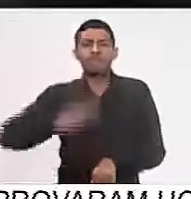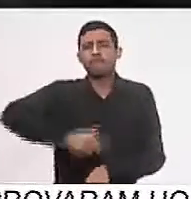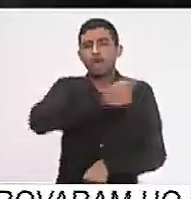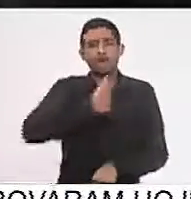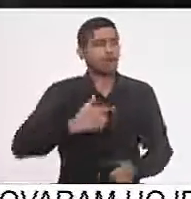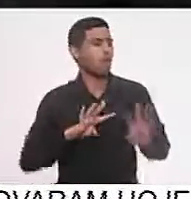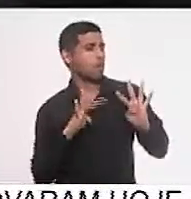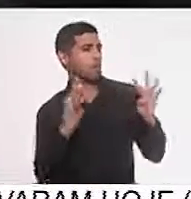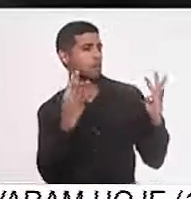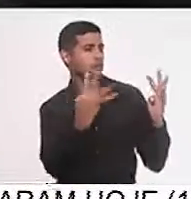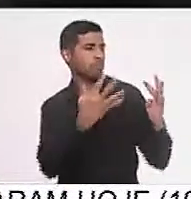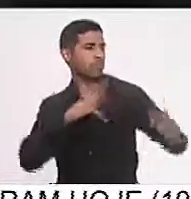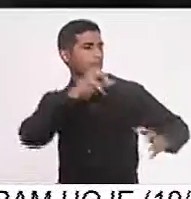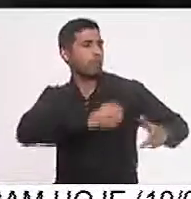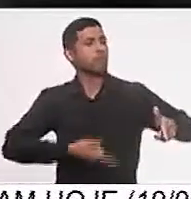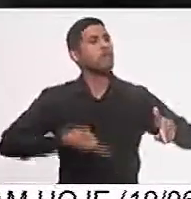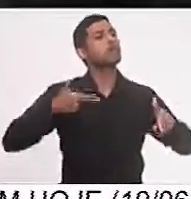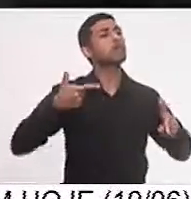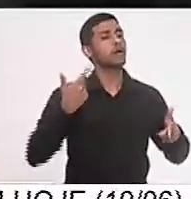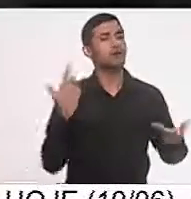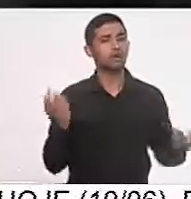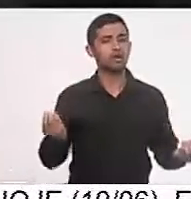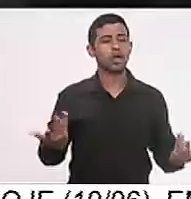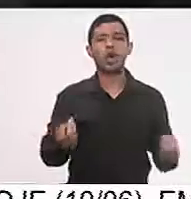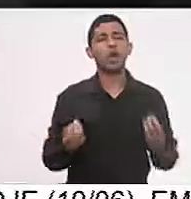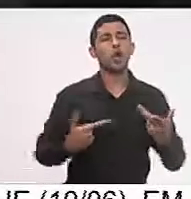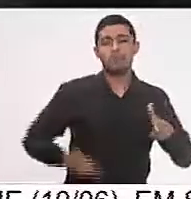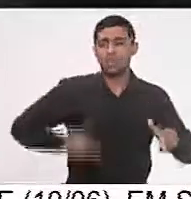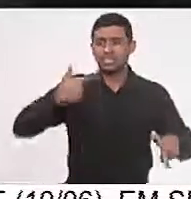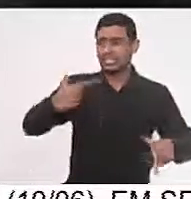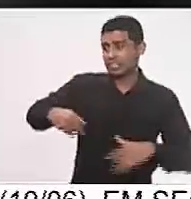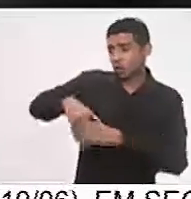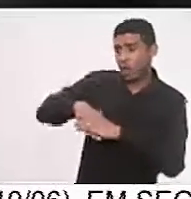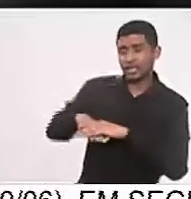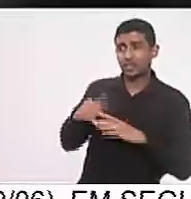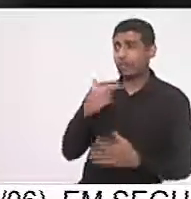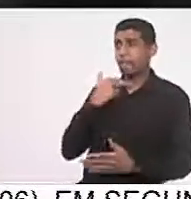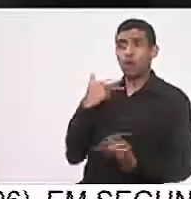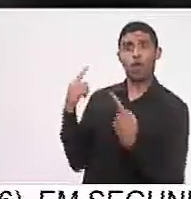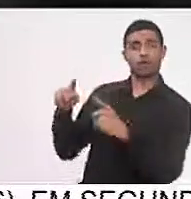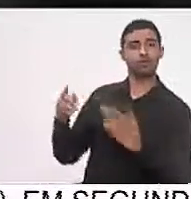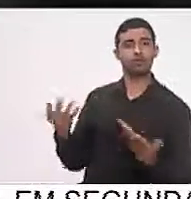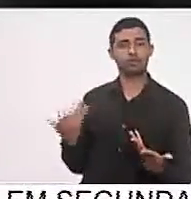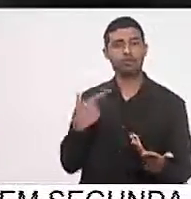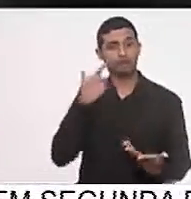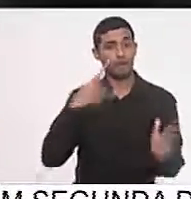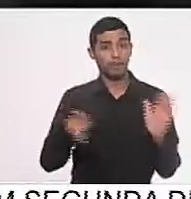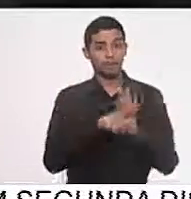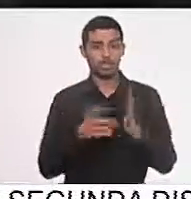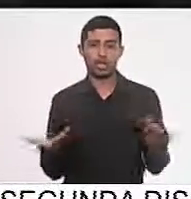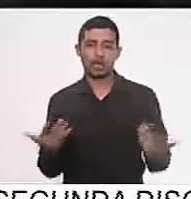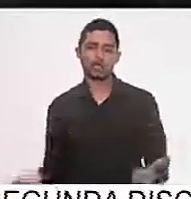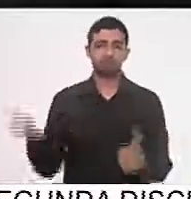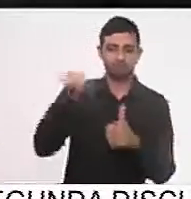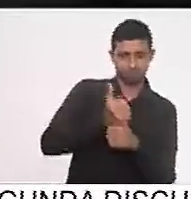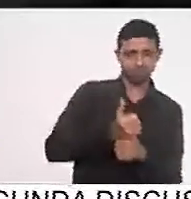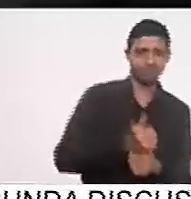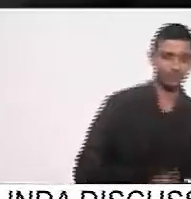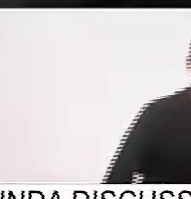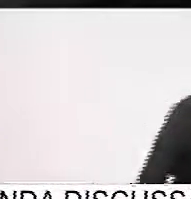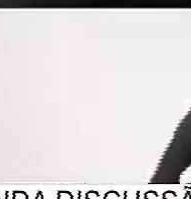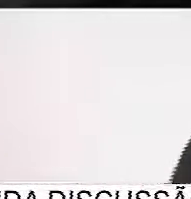e te cercavam lá na frente, e você com a mala, com a arma na mala, sem poder ter um poder de reação. Então é um projeto que traz o direito à